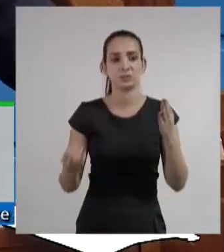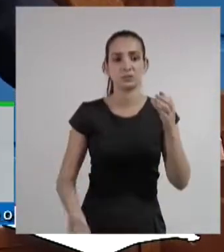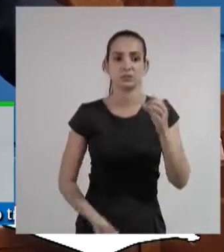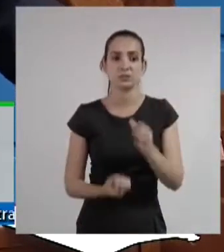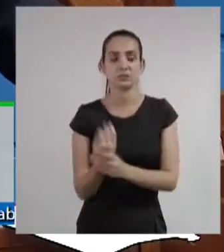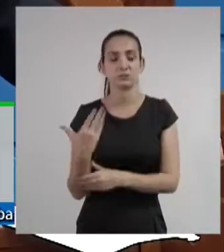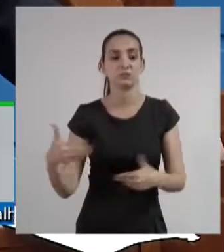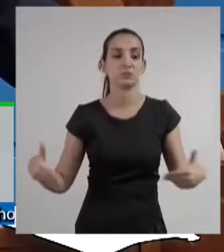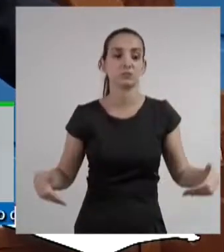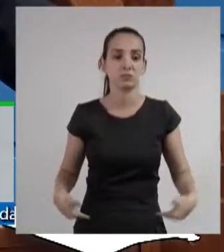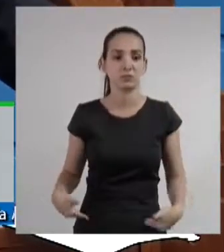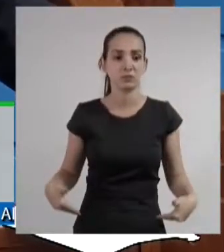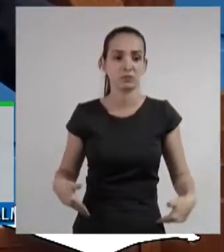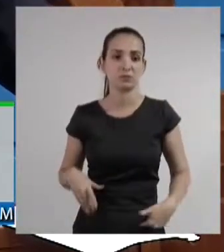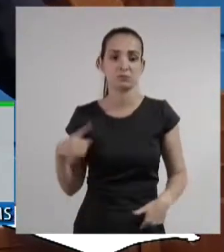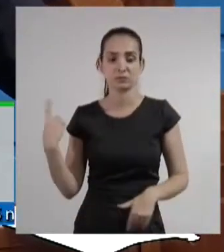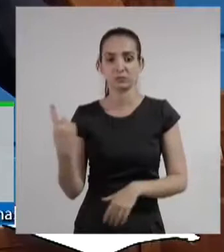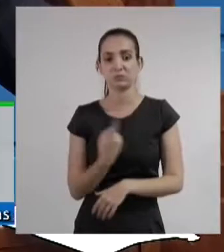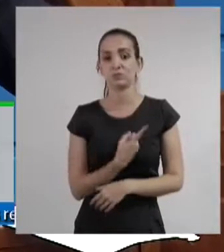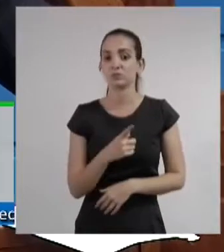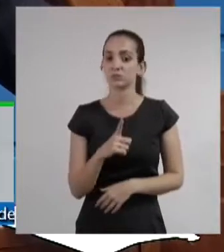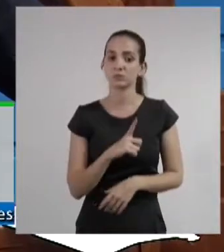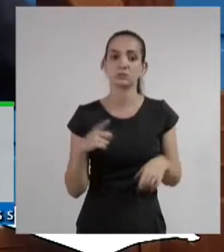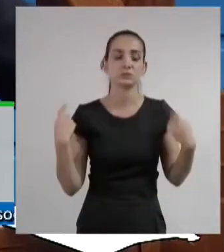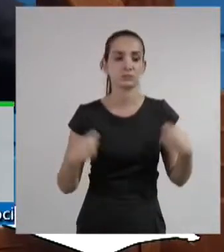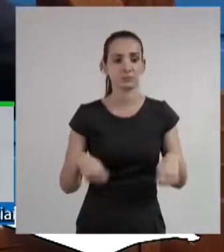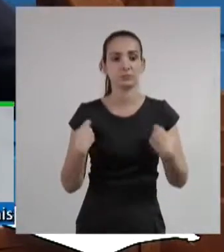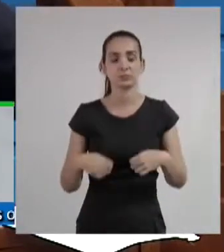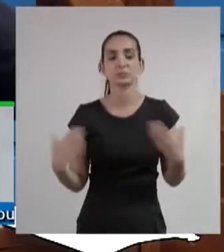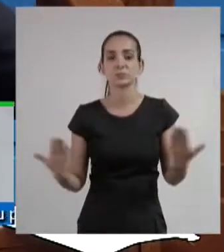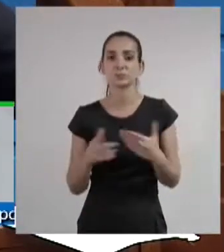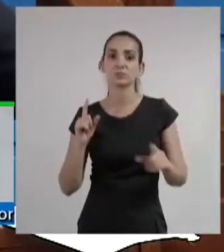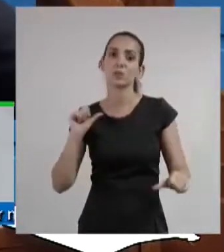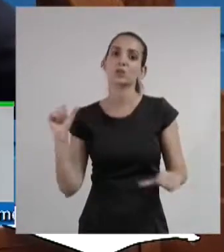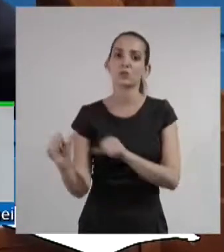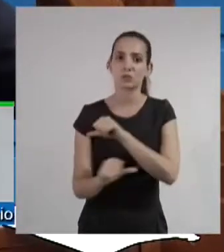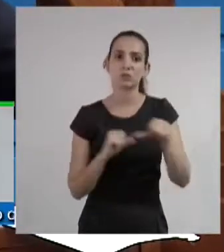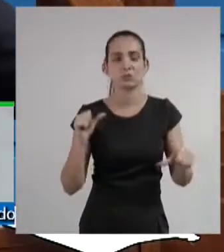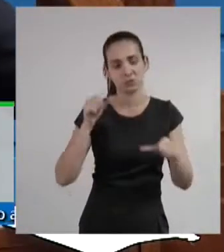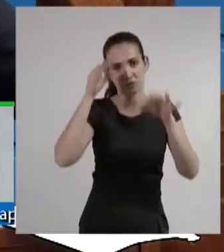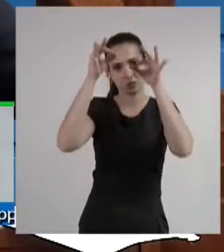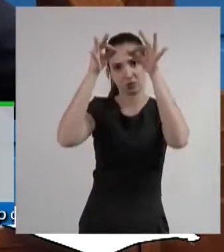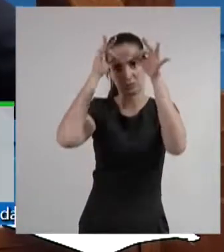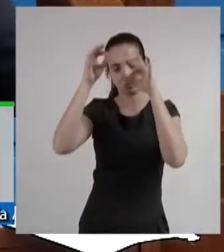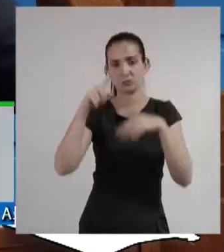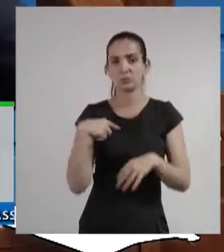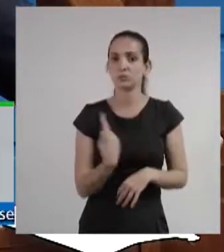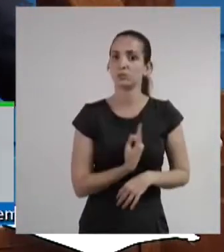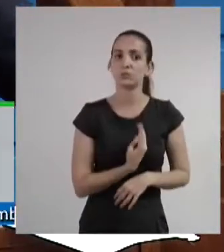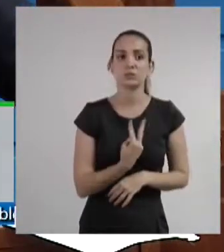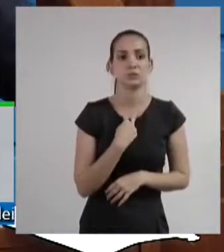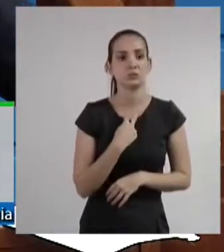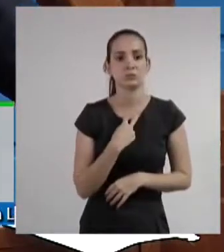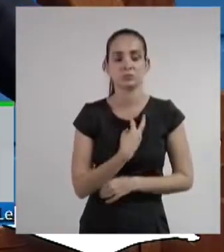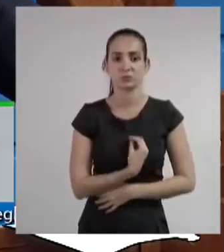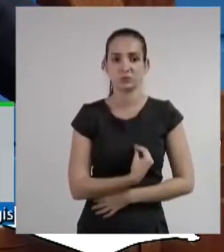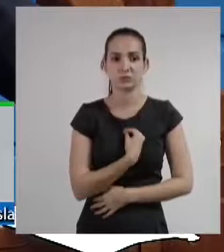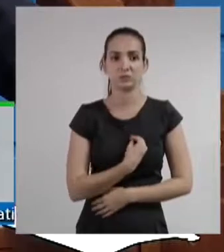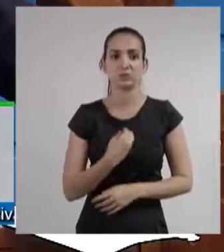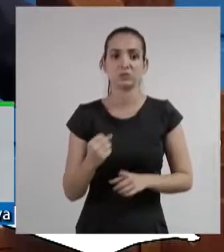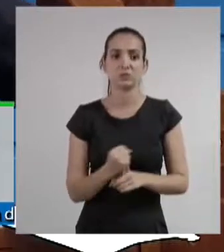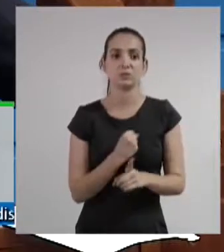nós temos, e é preciso inverter essa lógica. Nós não podemos viver